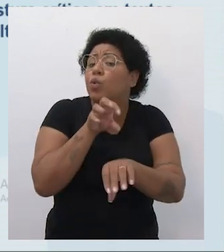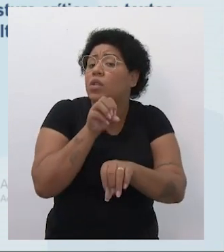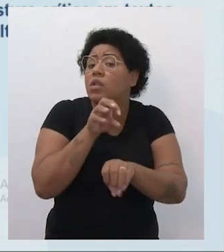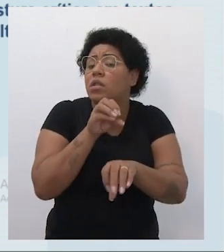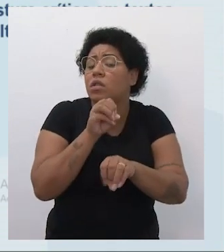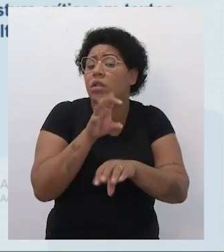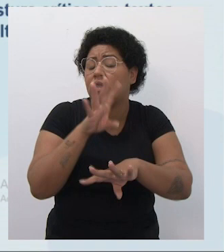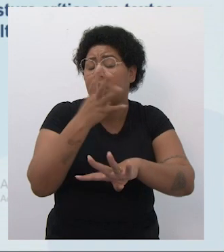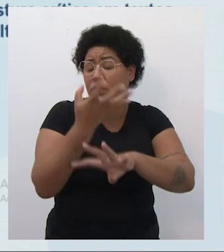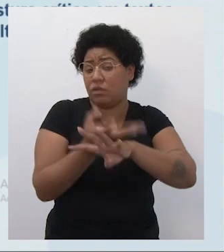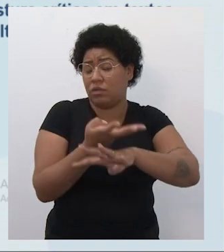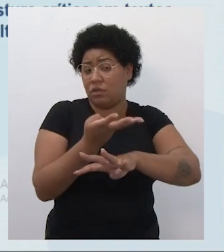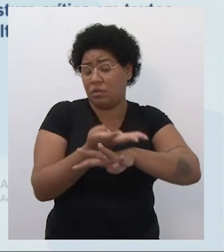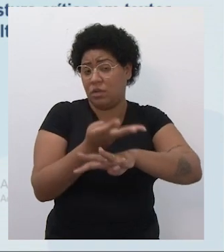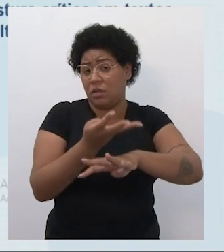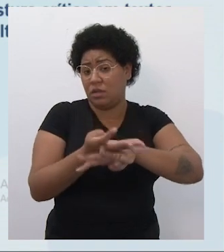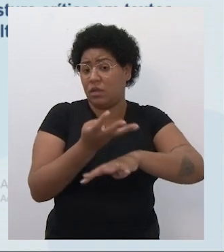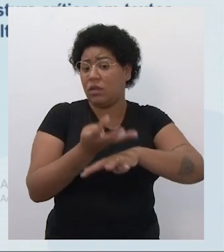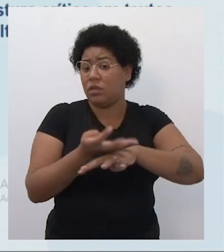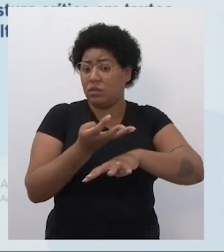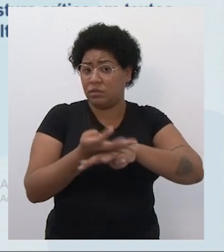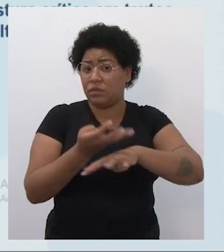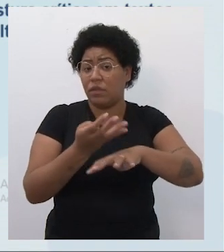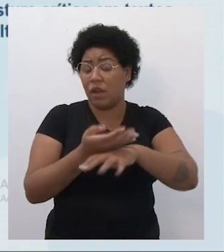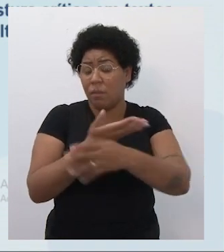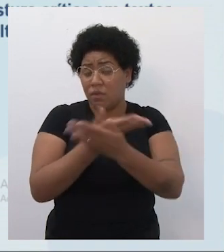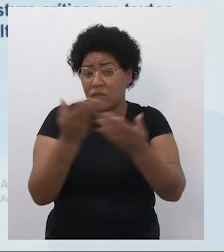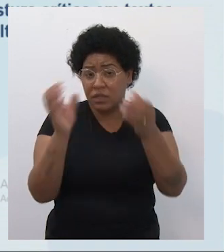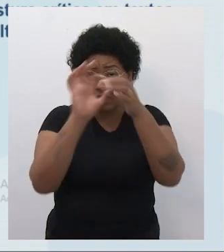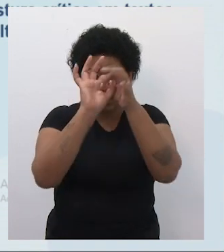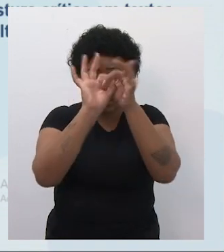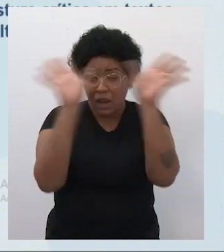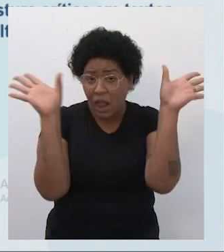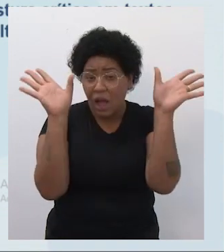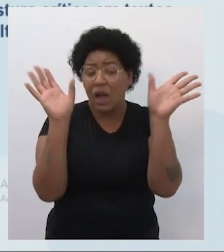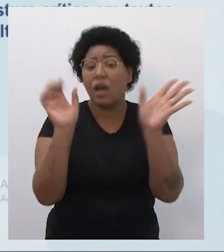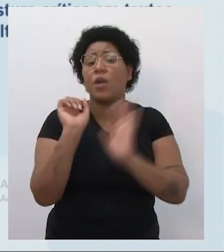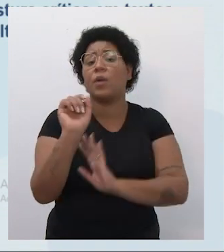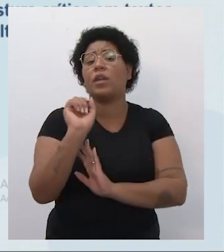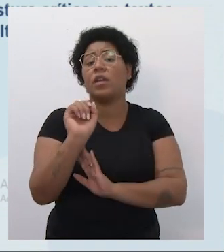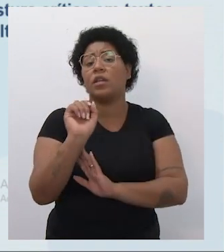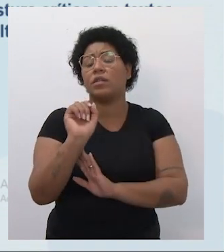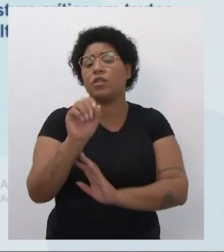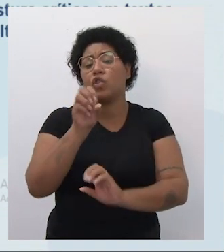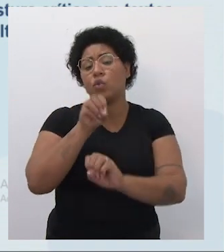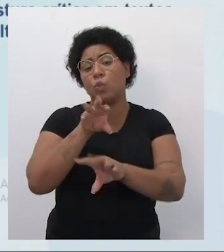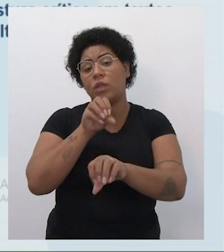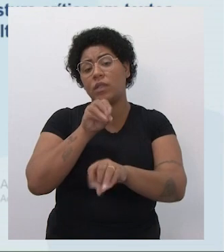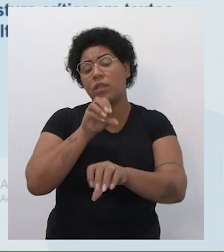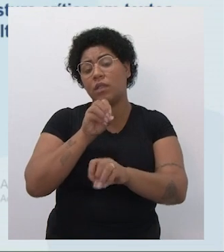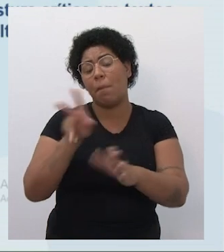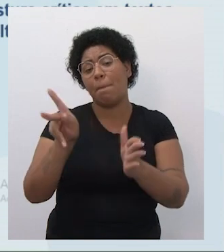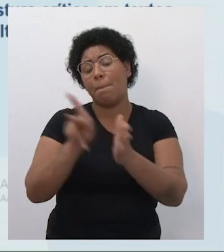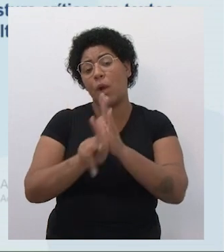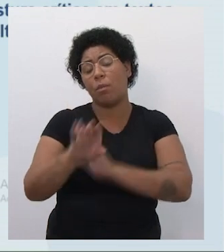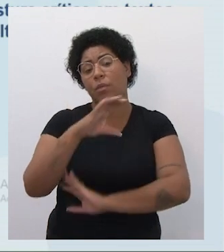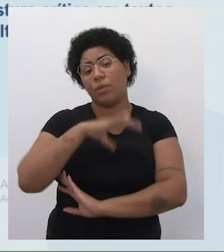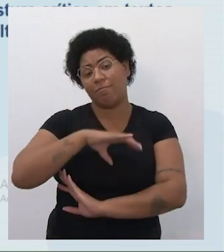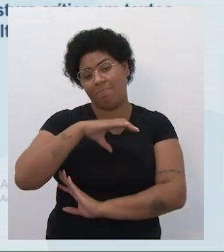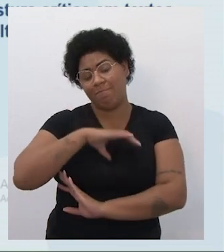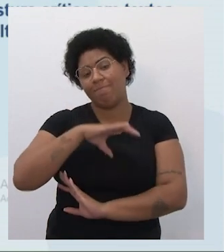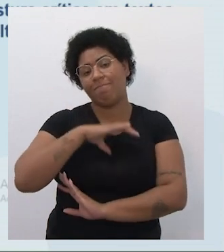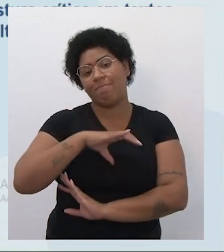dessas... O que precisa ficar claro, né, é que o ensino da própria especificidade requer